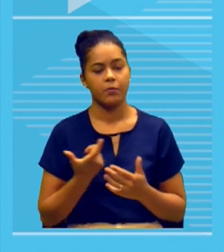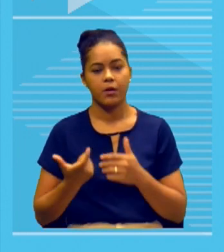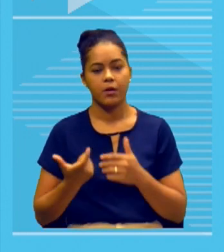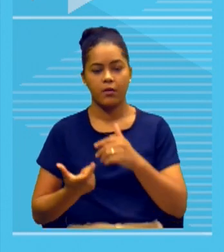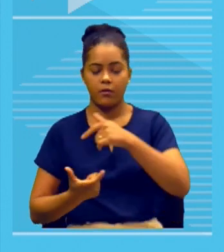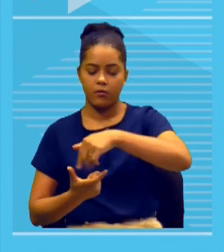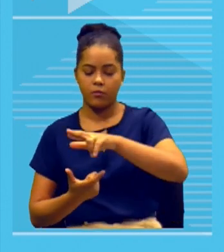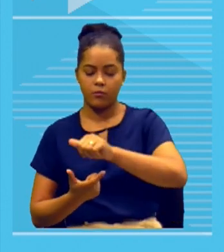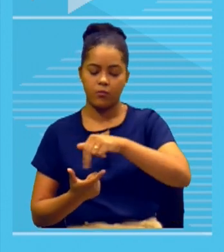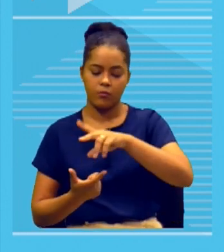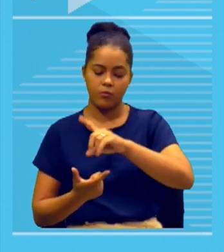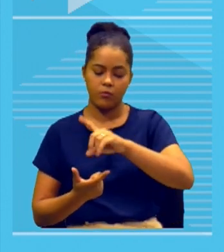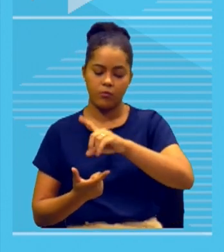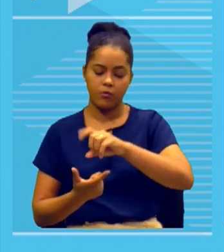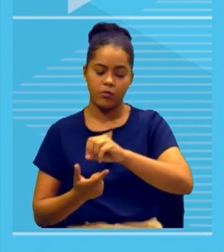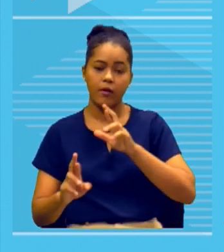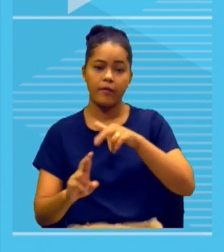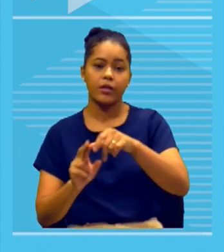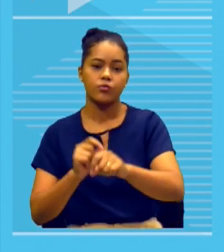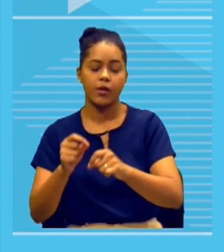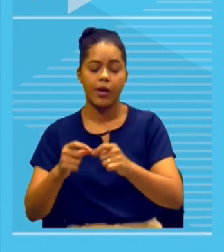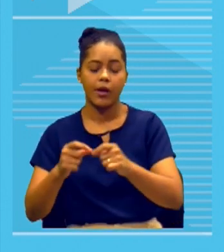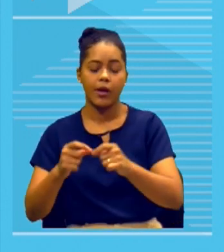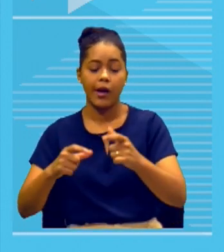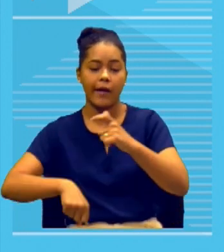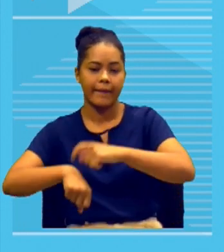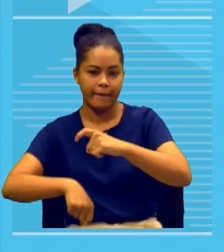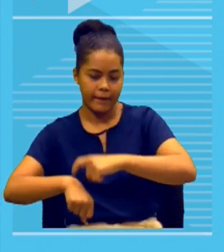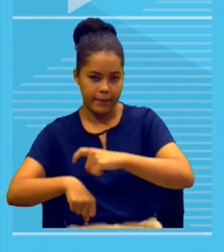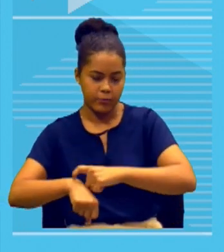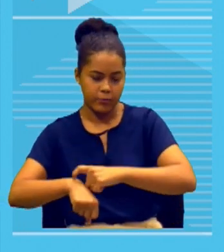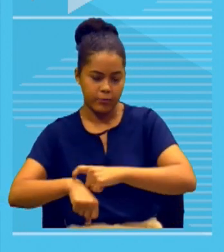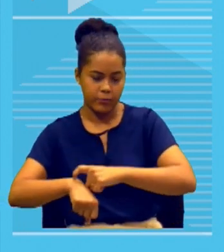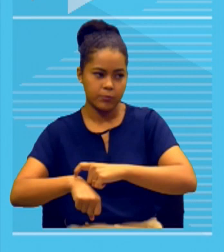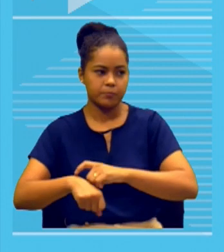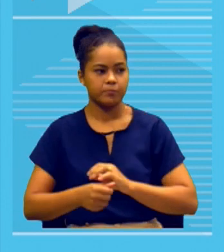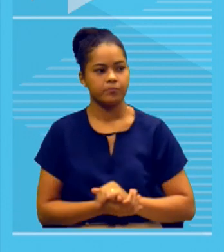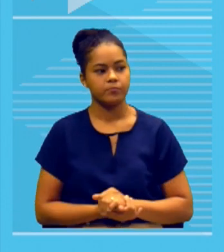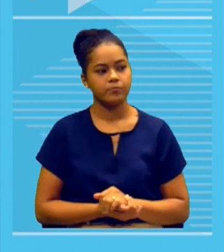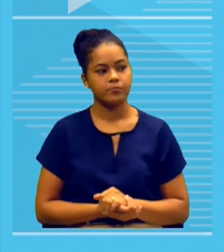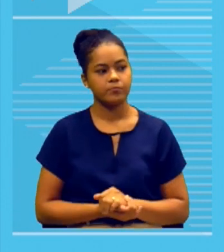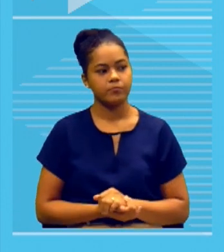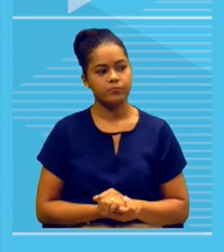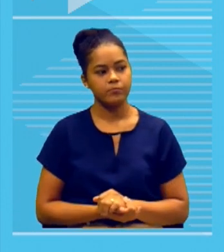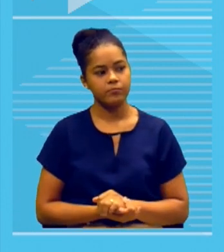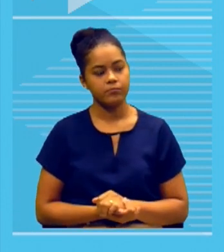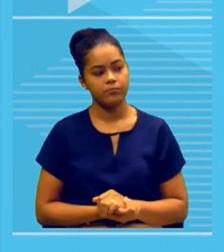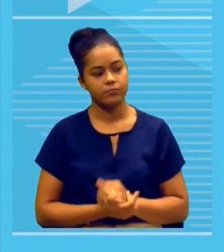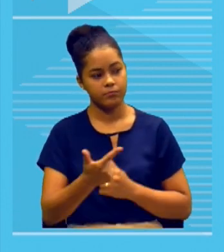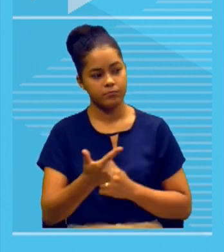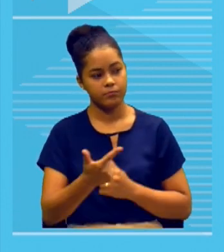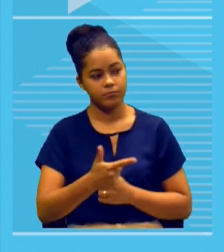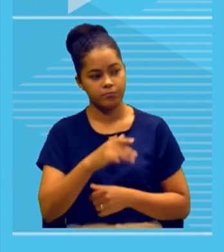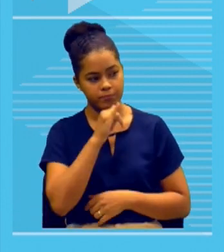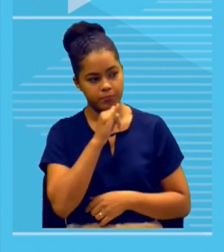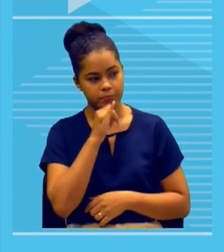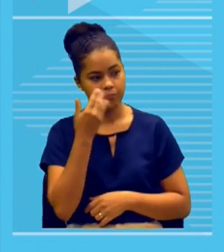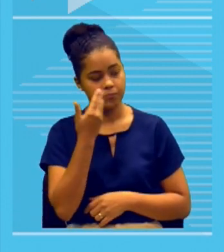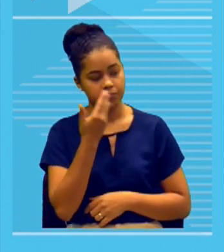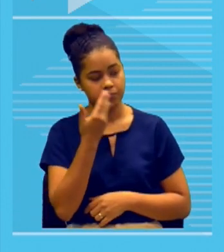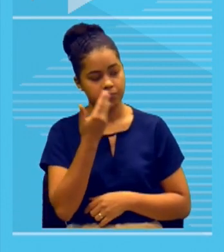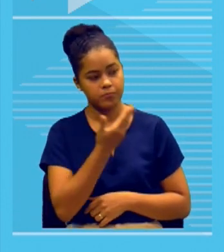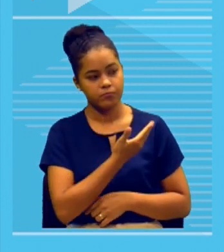quando me dá ideia de tempo é uma conjunção temporal se se preocupar demais não dormirá